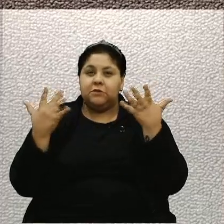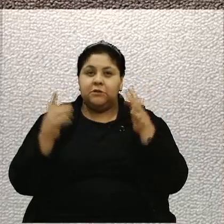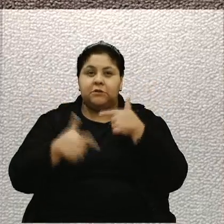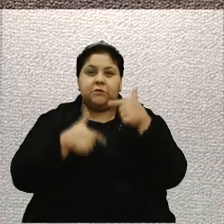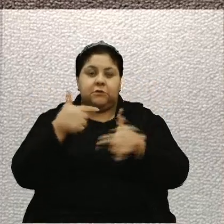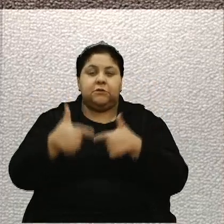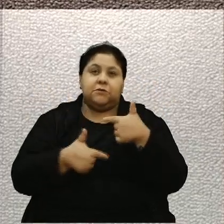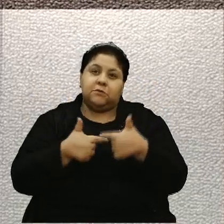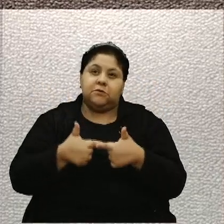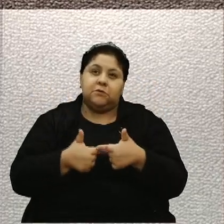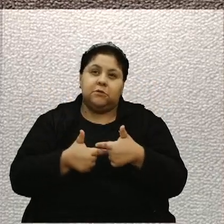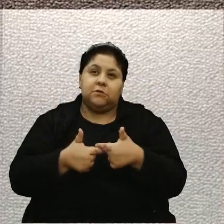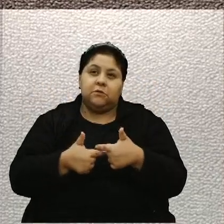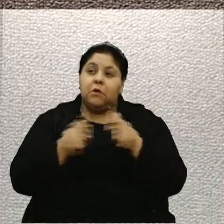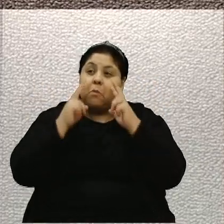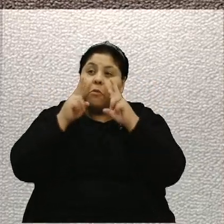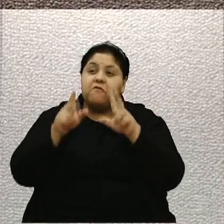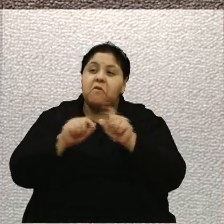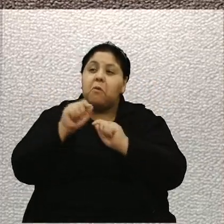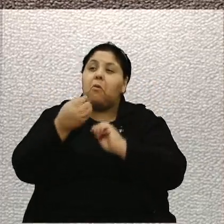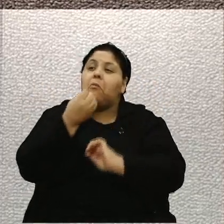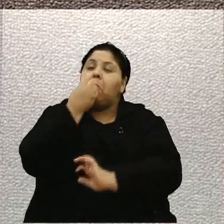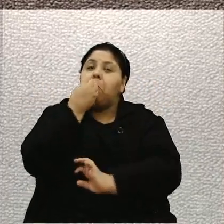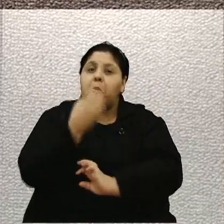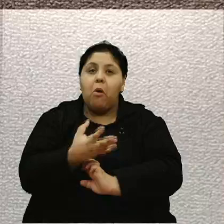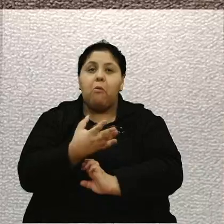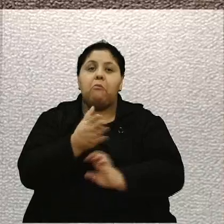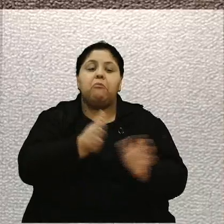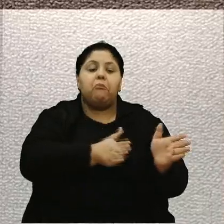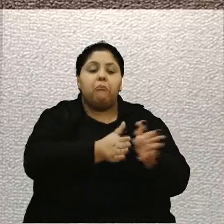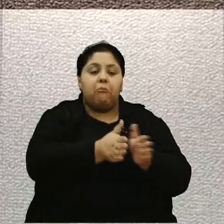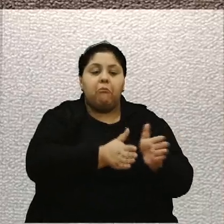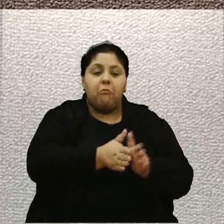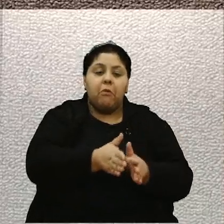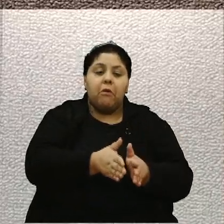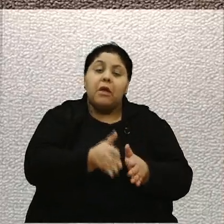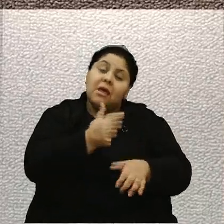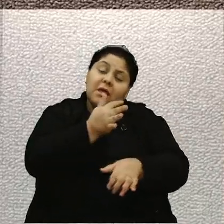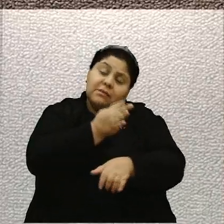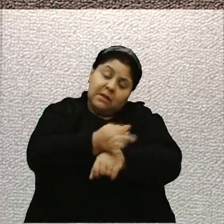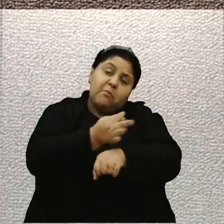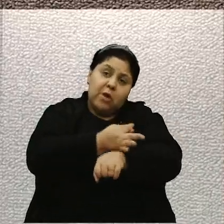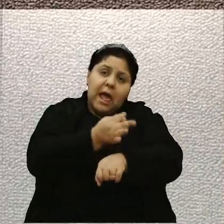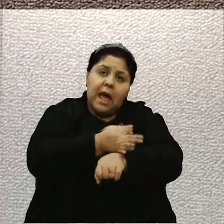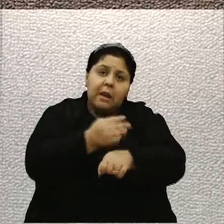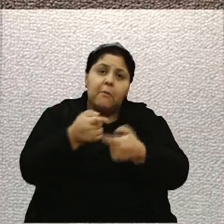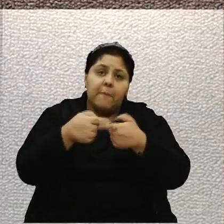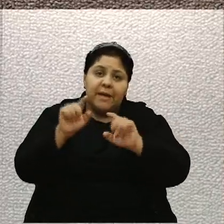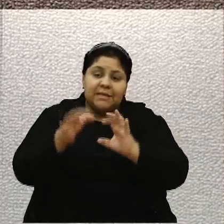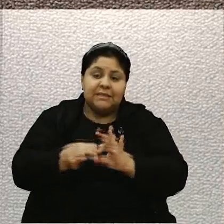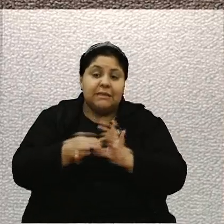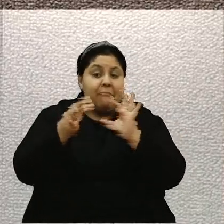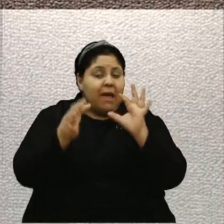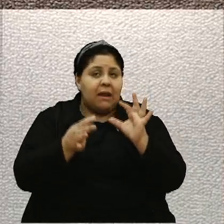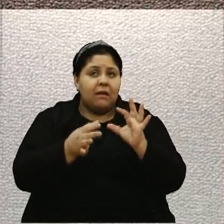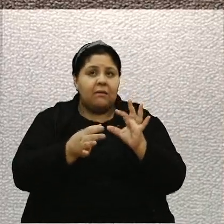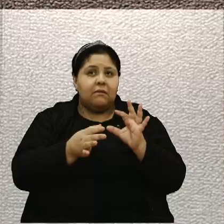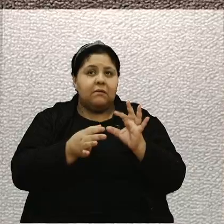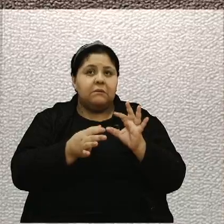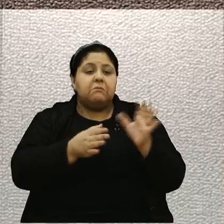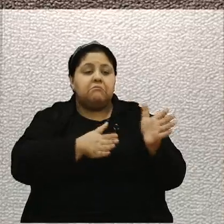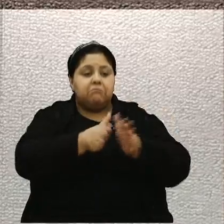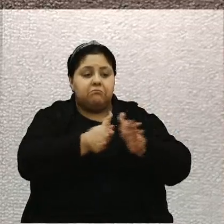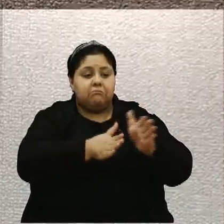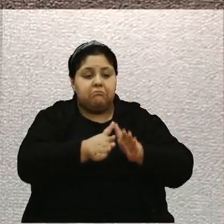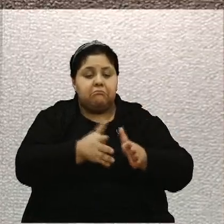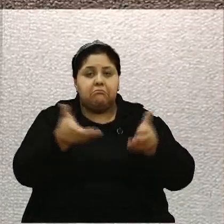a gente pôde ver como ficou bom esses acessos, mesmo que provisórios, né, pelo menos liberando. Olha, quero lhe cumprimentar